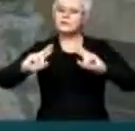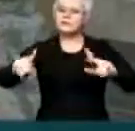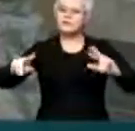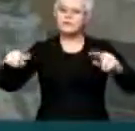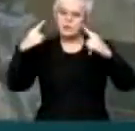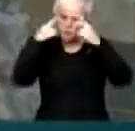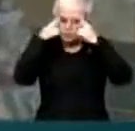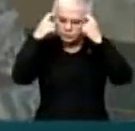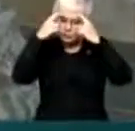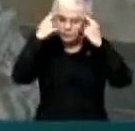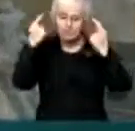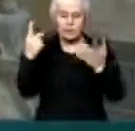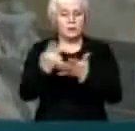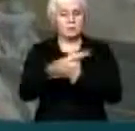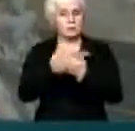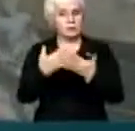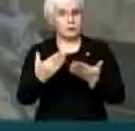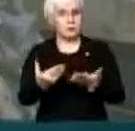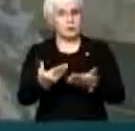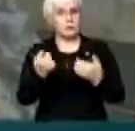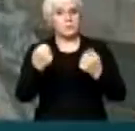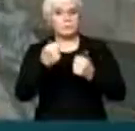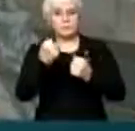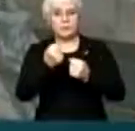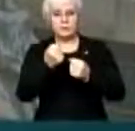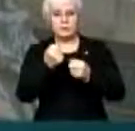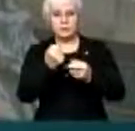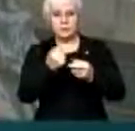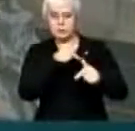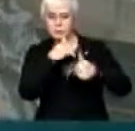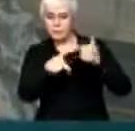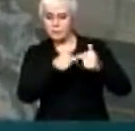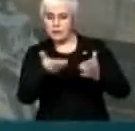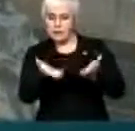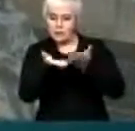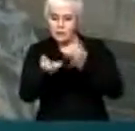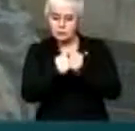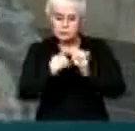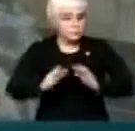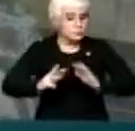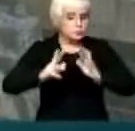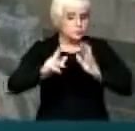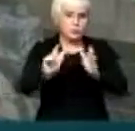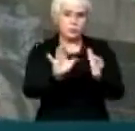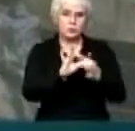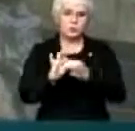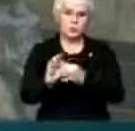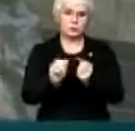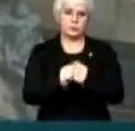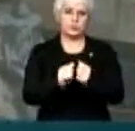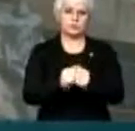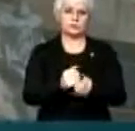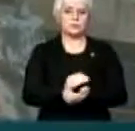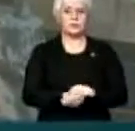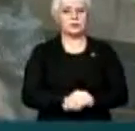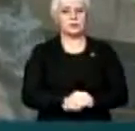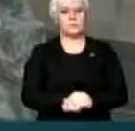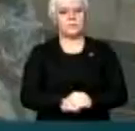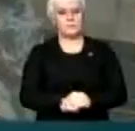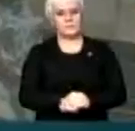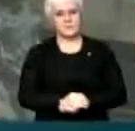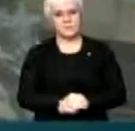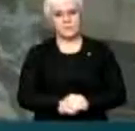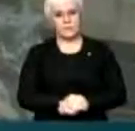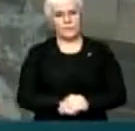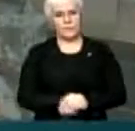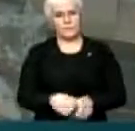mesmo fenômeno, e se a gente não ataca todos eles, a gente corre o risco de não ficar com a verdade inteira e,